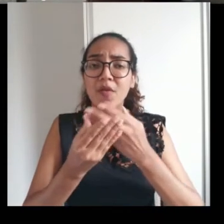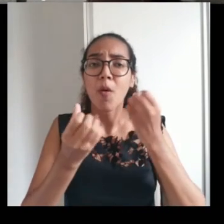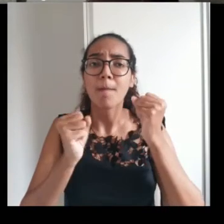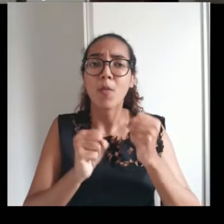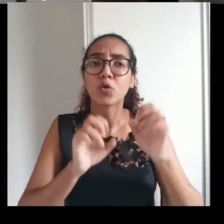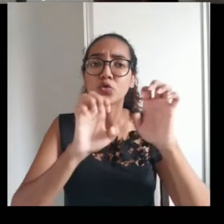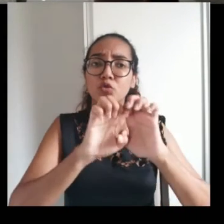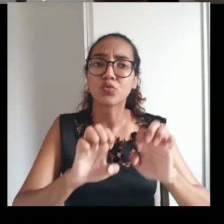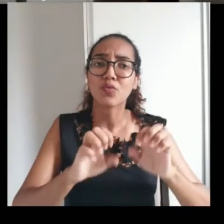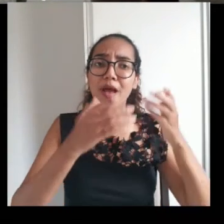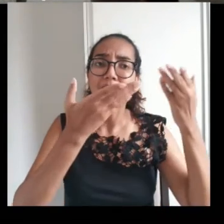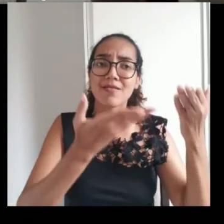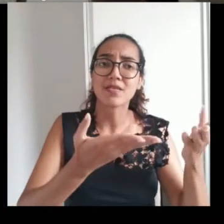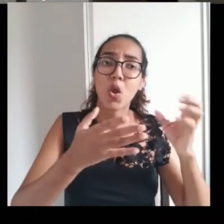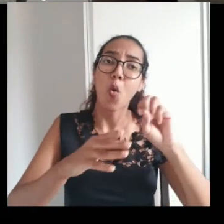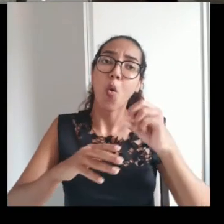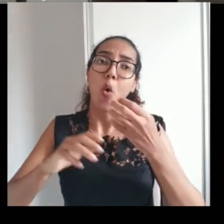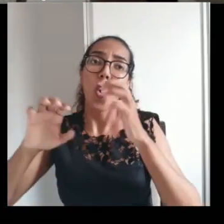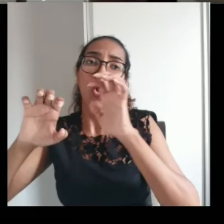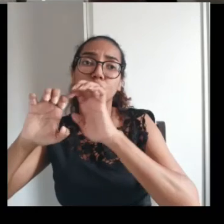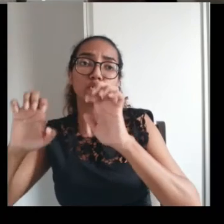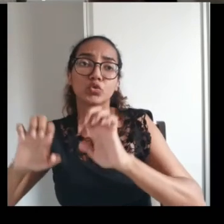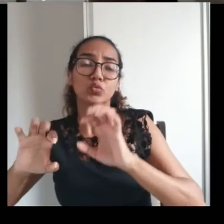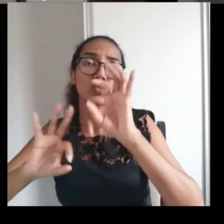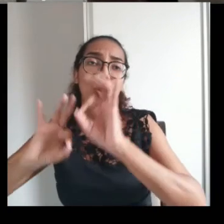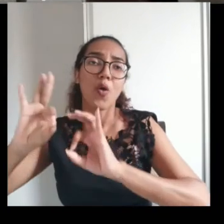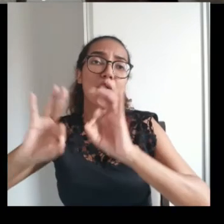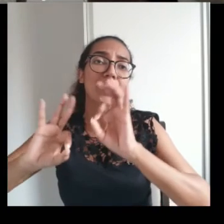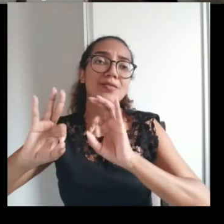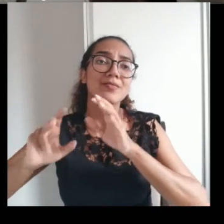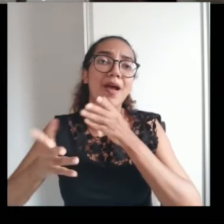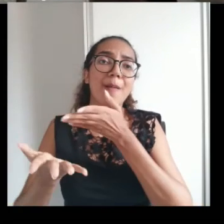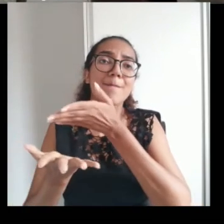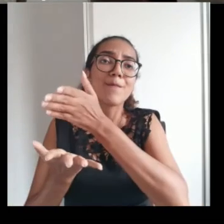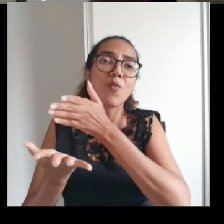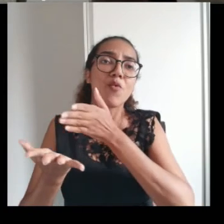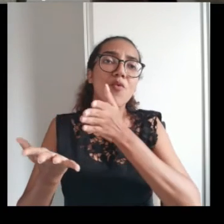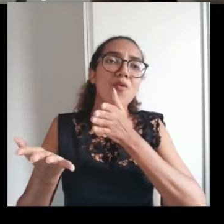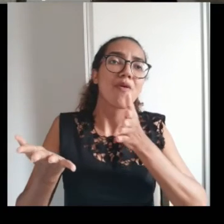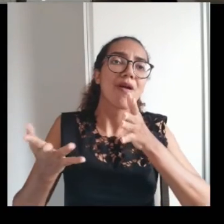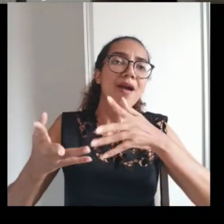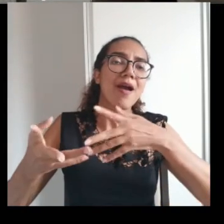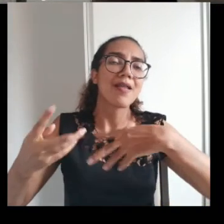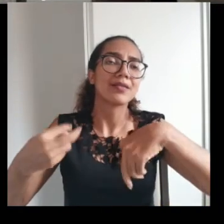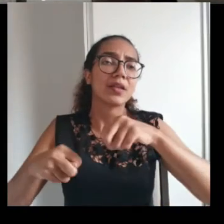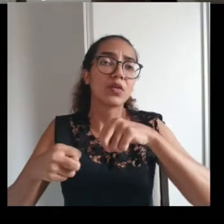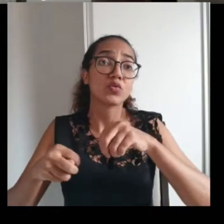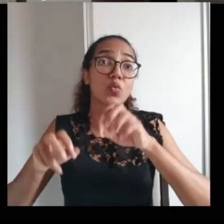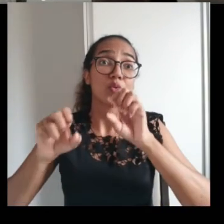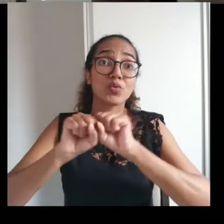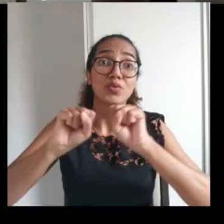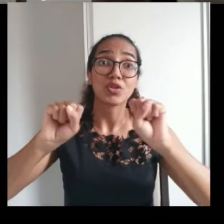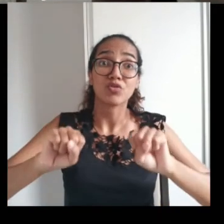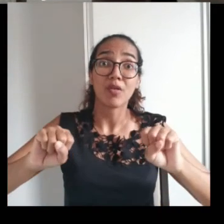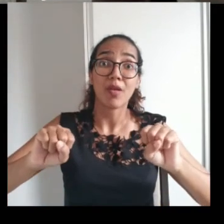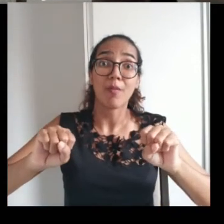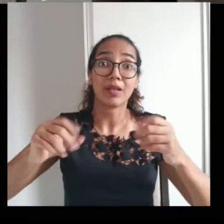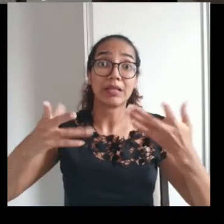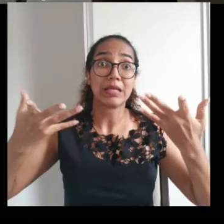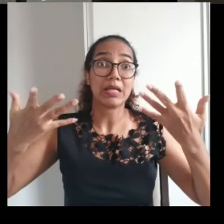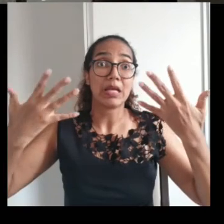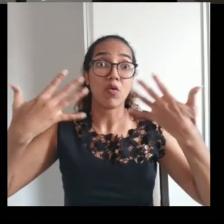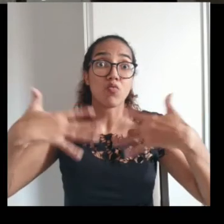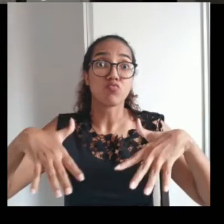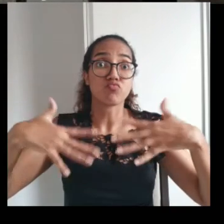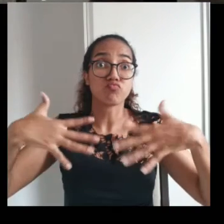Quando o sistema é muito grande, tem muitas classes, muitos ramos de negócio, eu prefiro essa estrutura daqui, ó. Porque